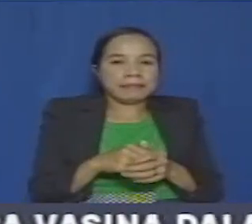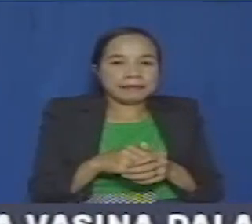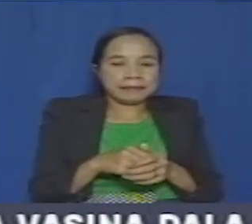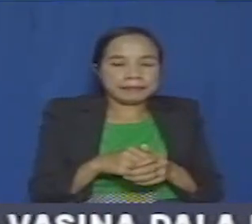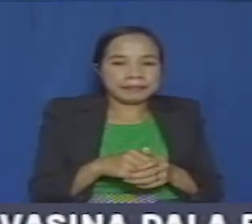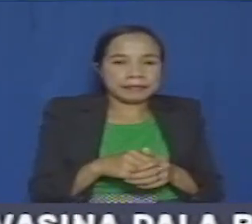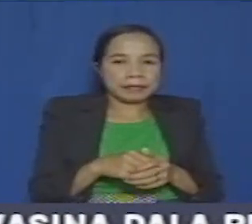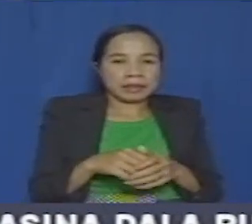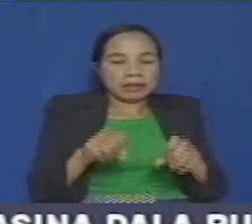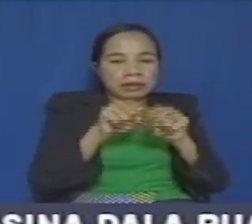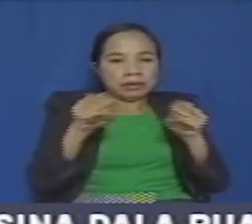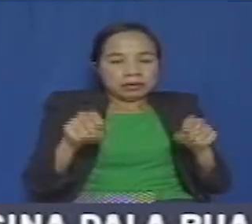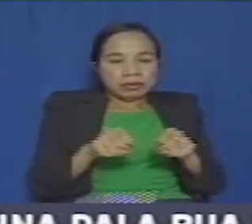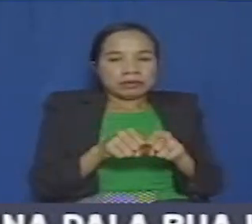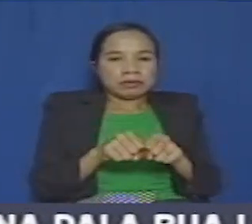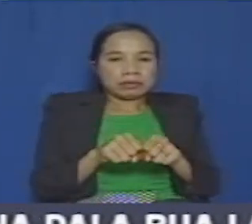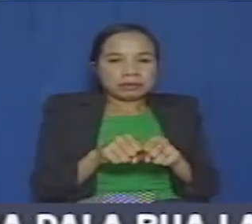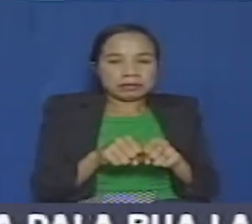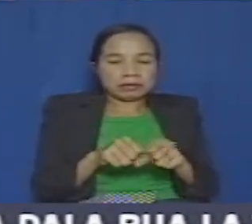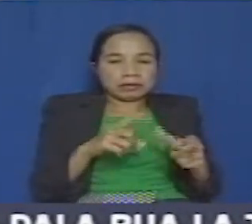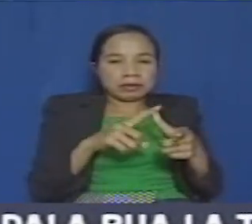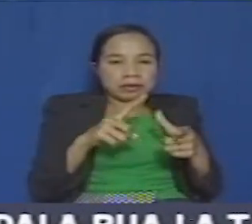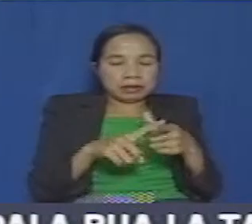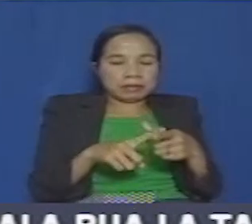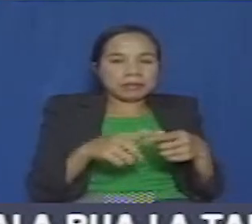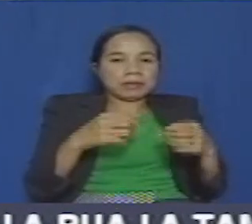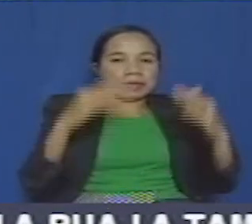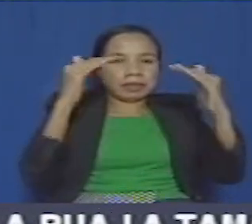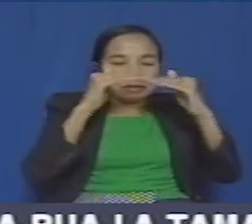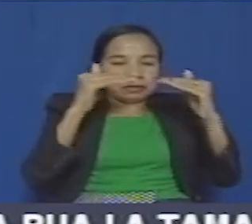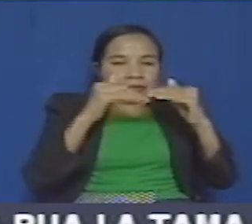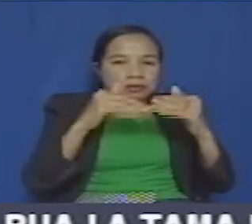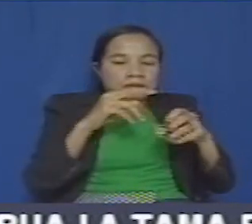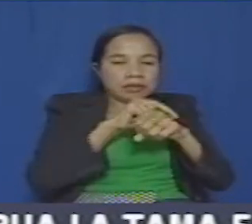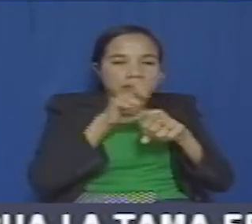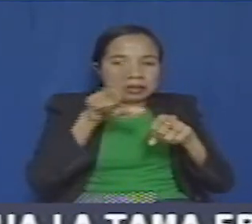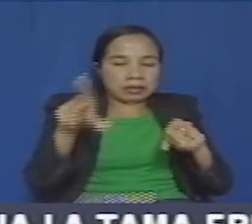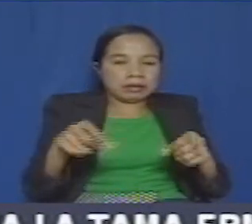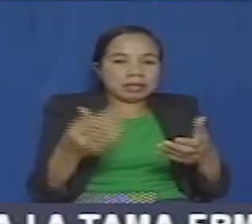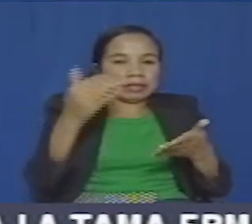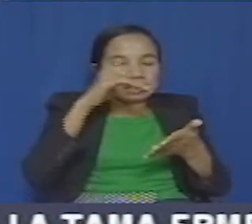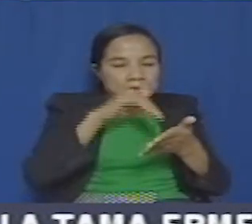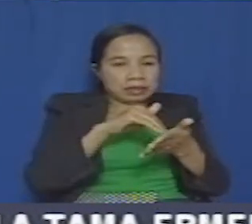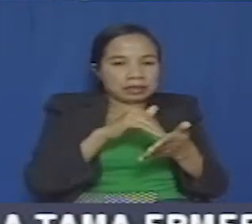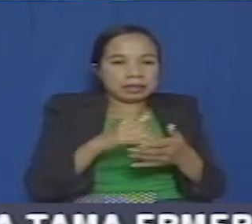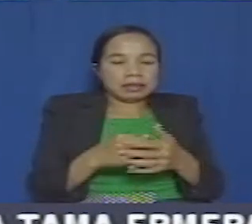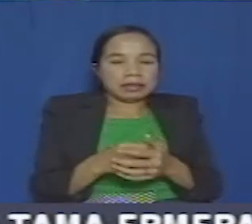suco. Estrutura suco tem que estabelecer outro antes de ir para o Congresso. A liderança